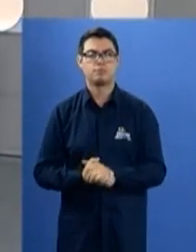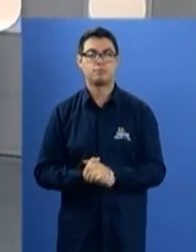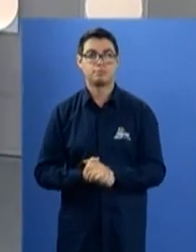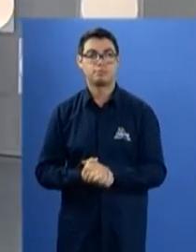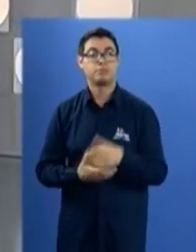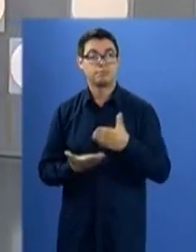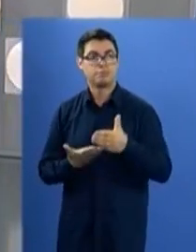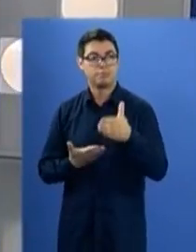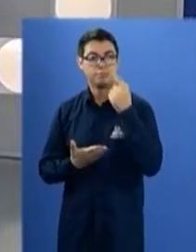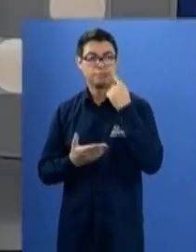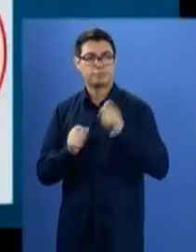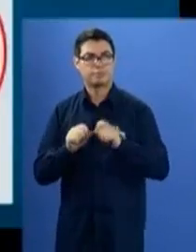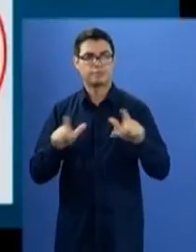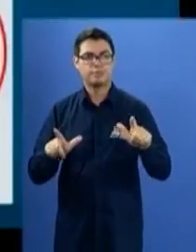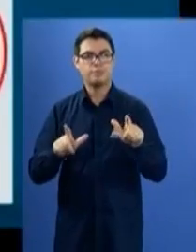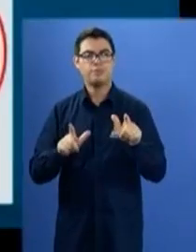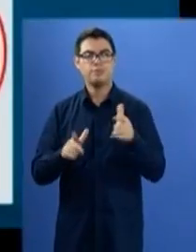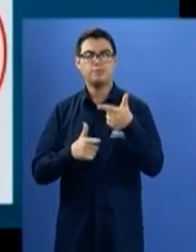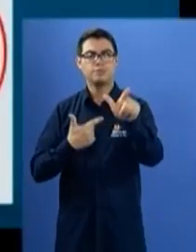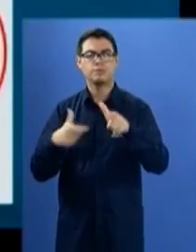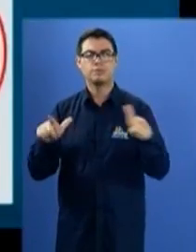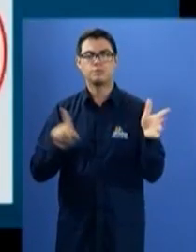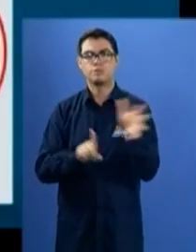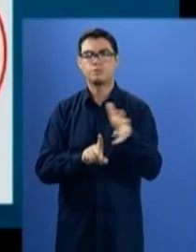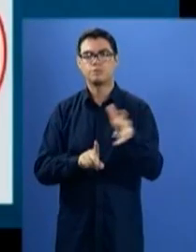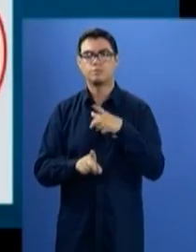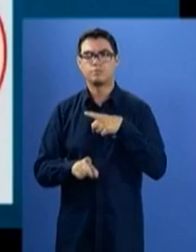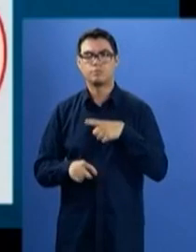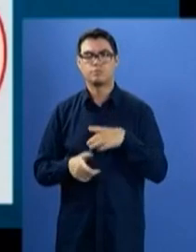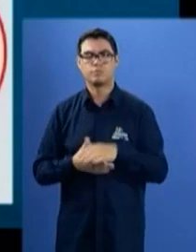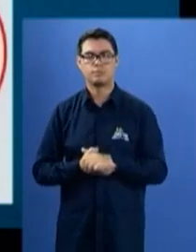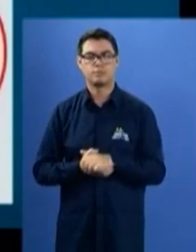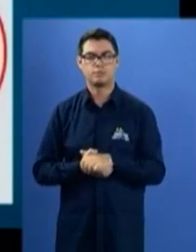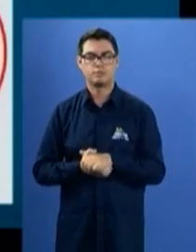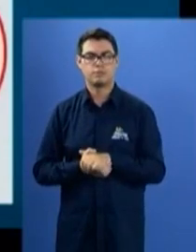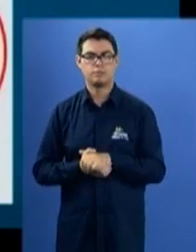No próximo slide, nós veremos algumas outras influências.